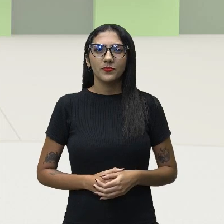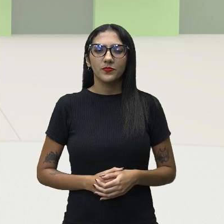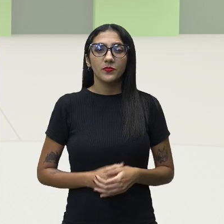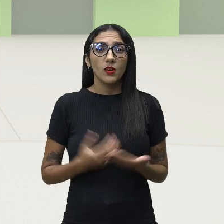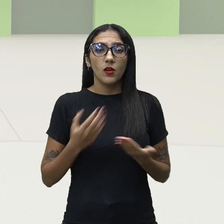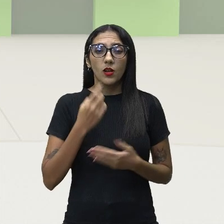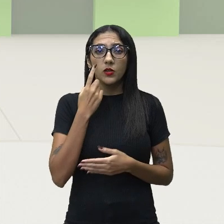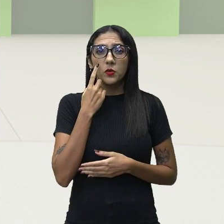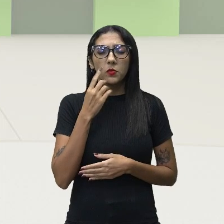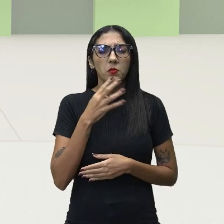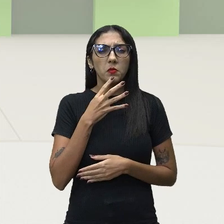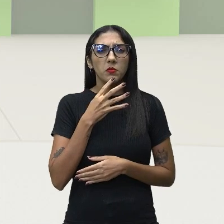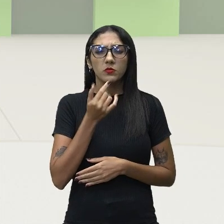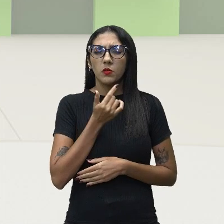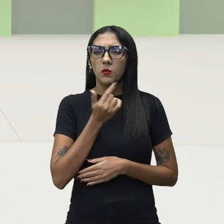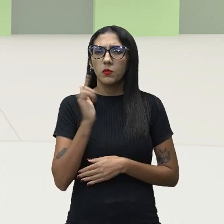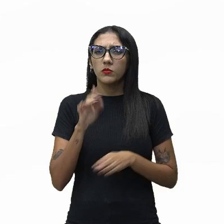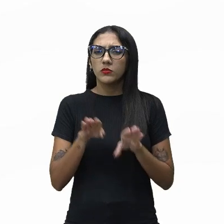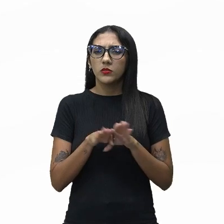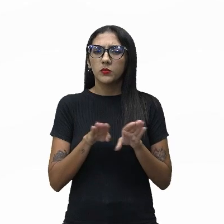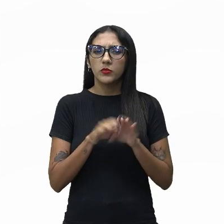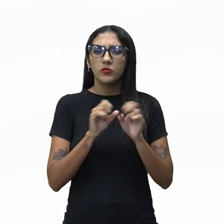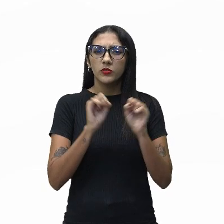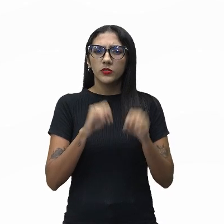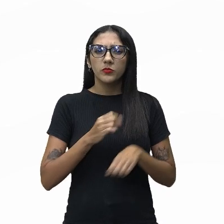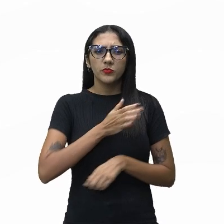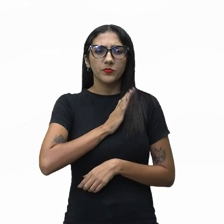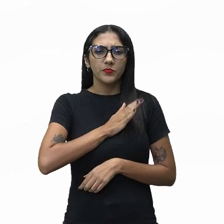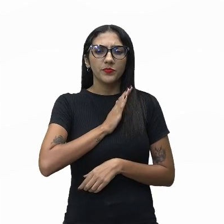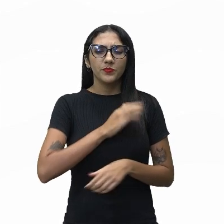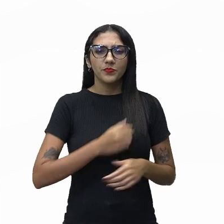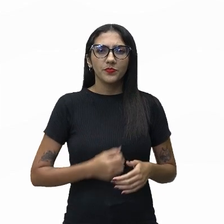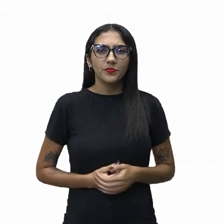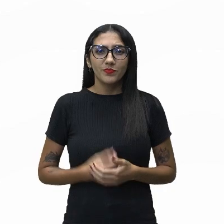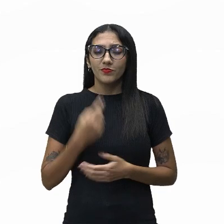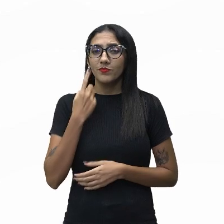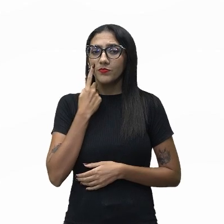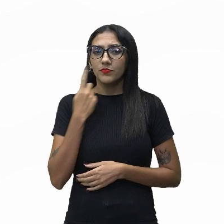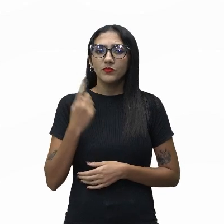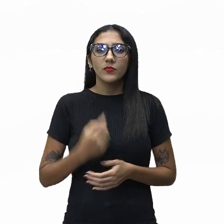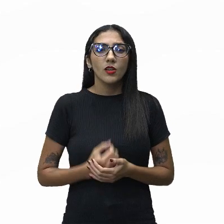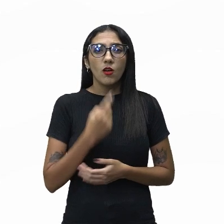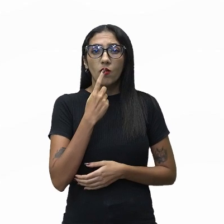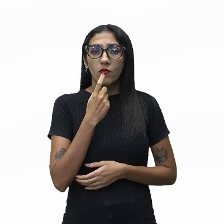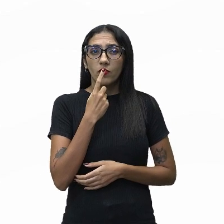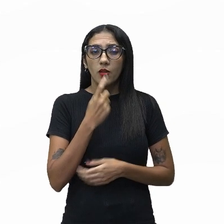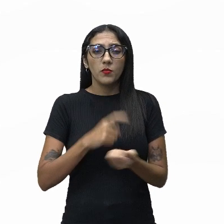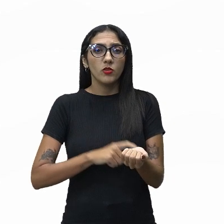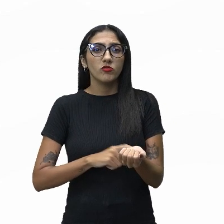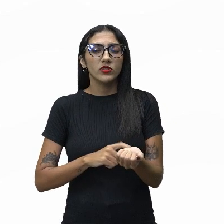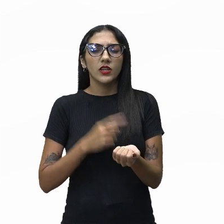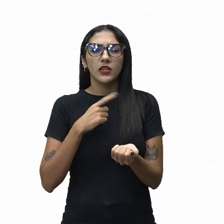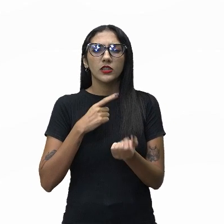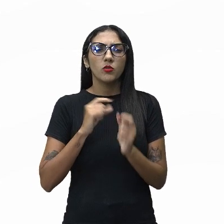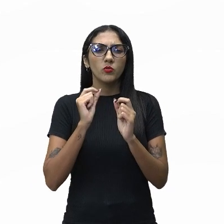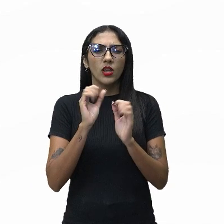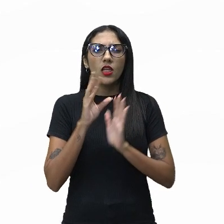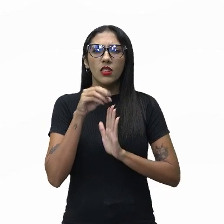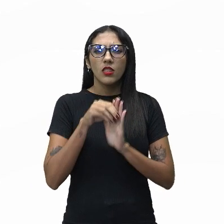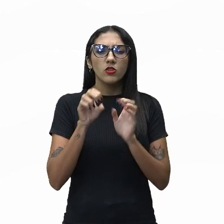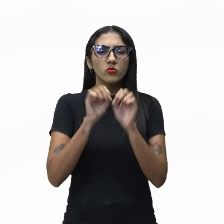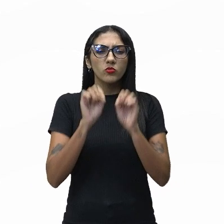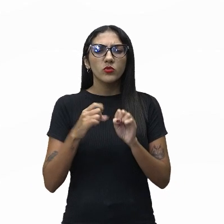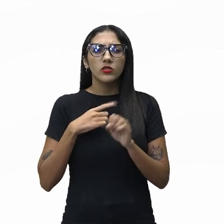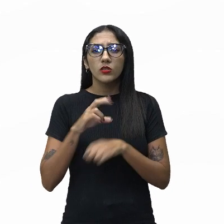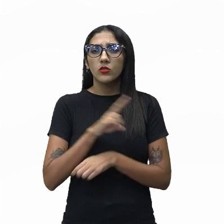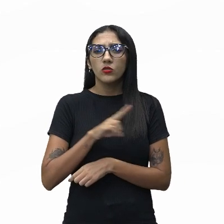outros elementos do nosso sistema cardiovascular. A gente observa aí, olha, que o sangue ele vai circular dentro de estruturas que são